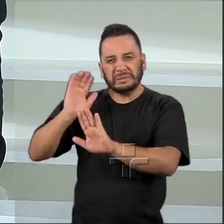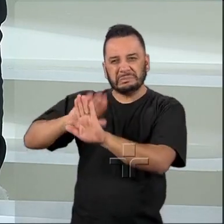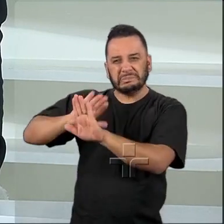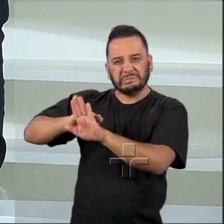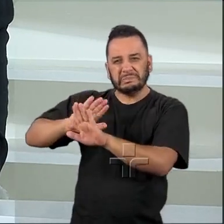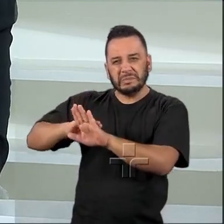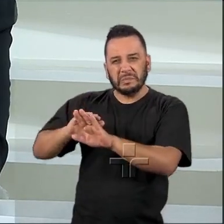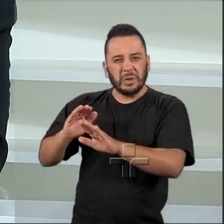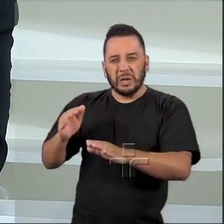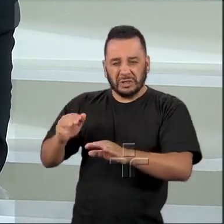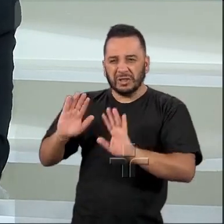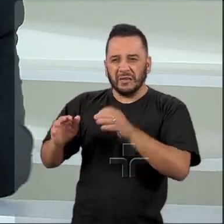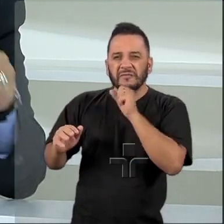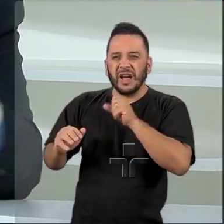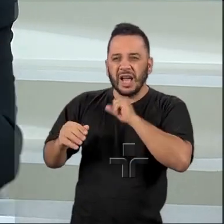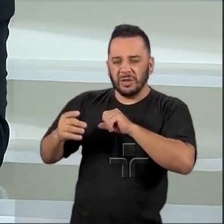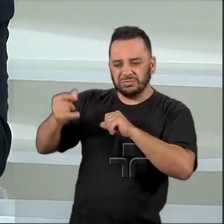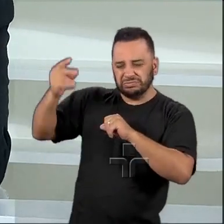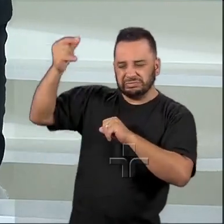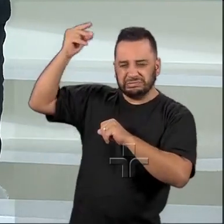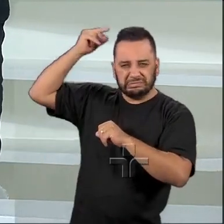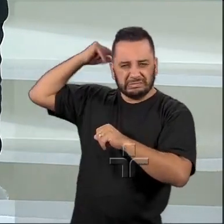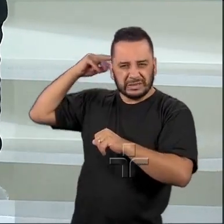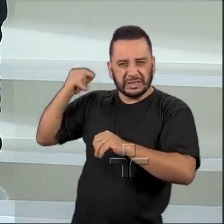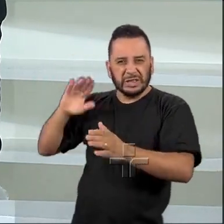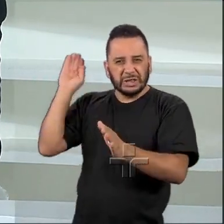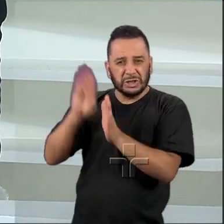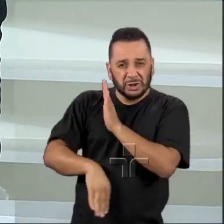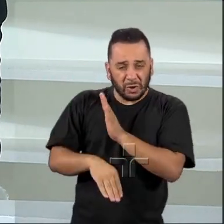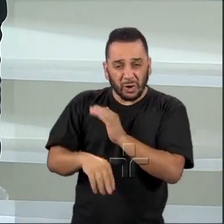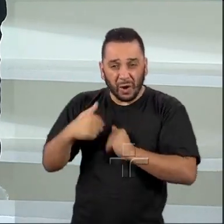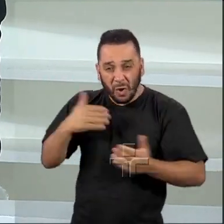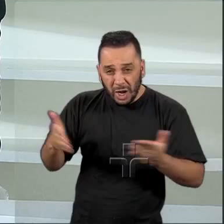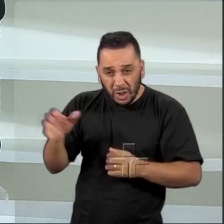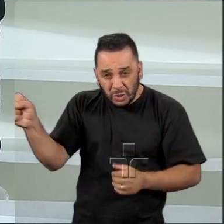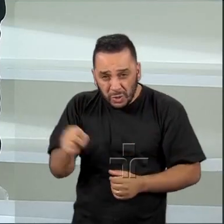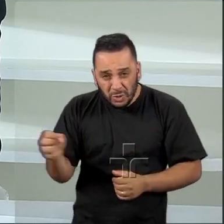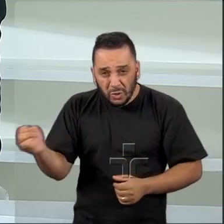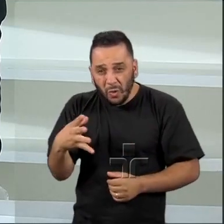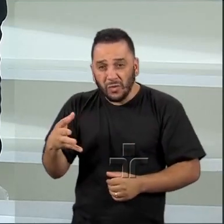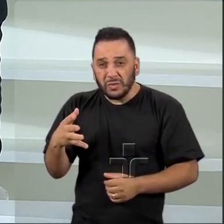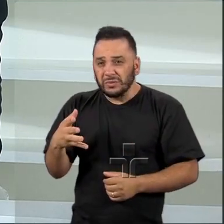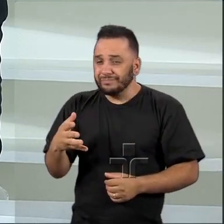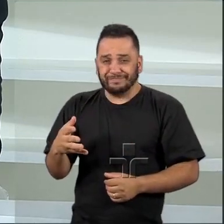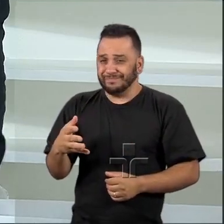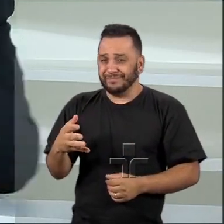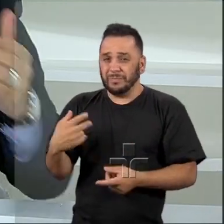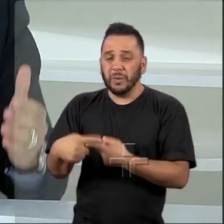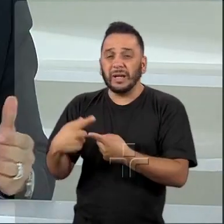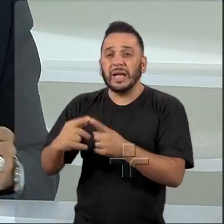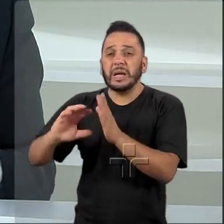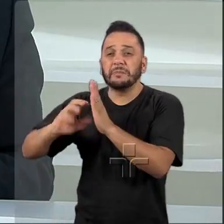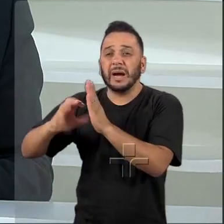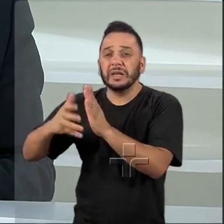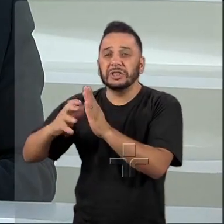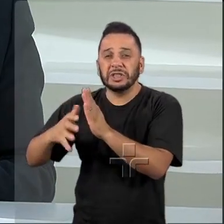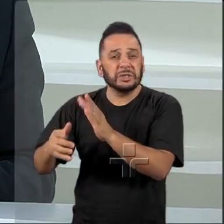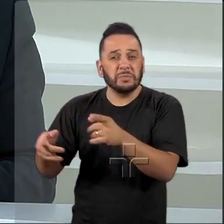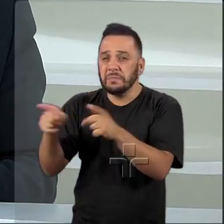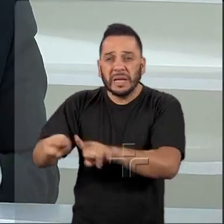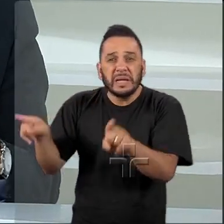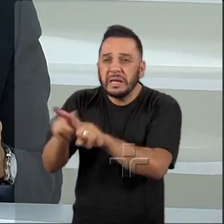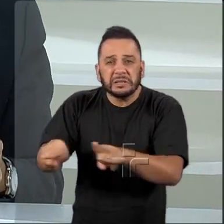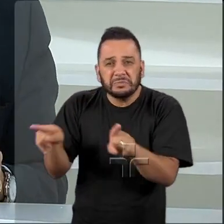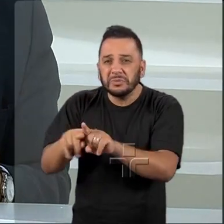teve dificuldade. O Novo, não o partido, mas os elementos novos tiveram dificuldade, porque uma campanha